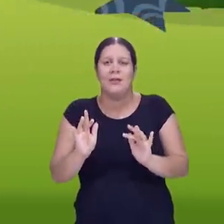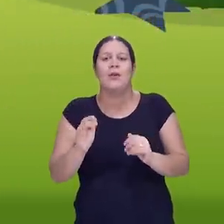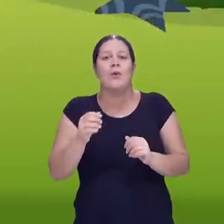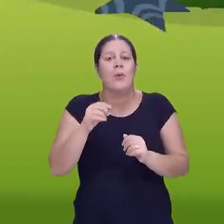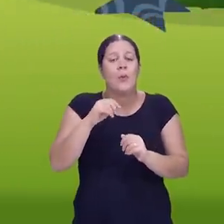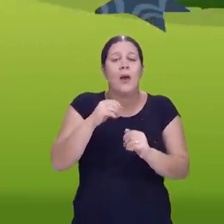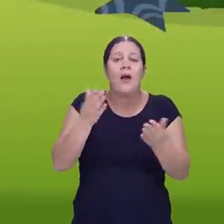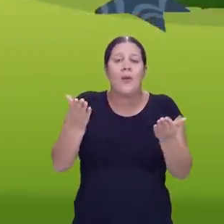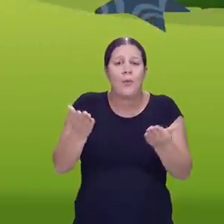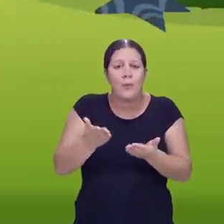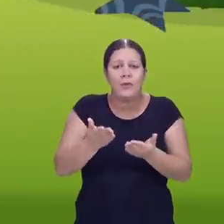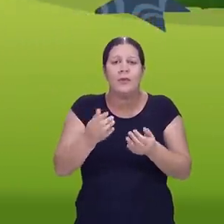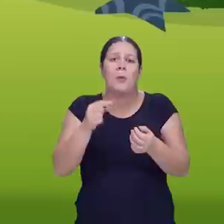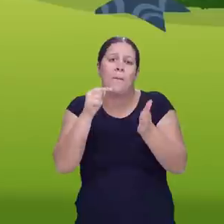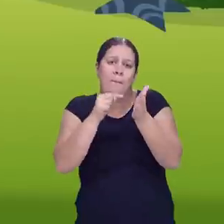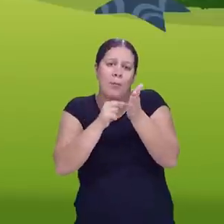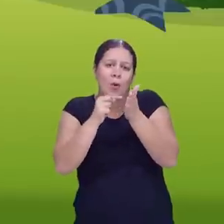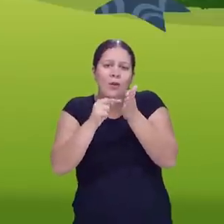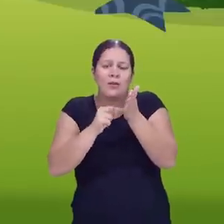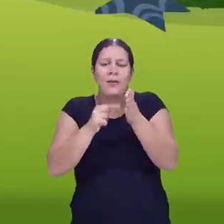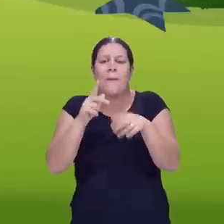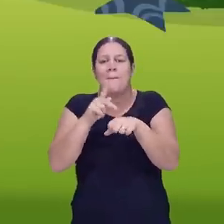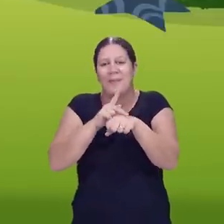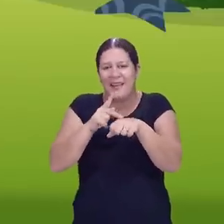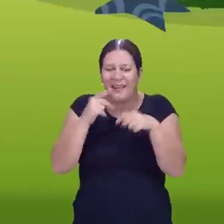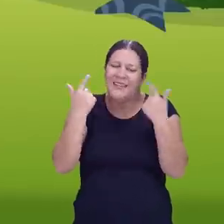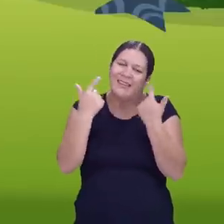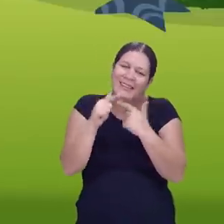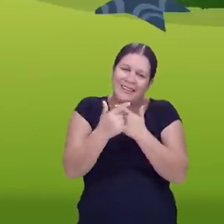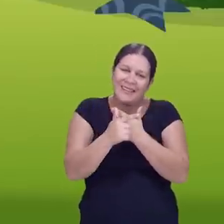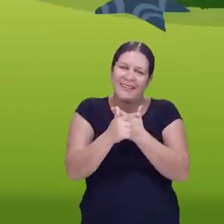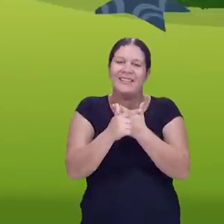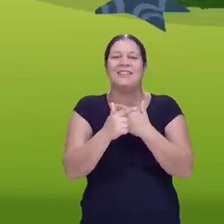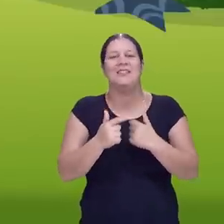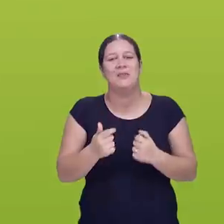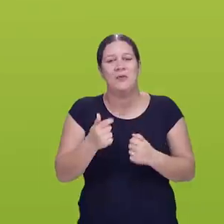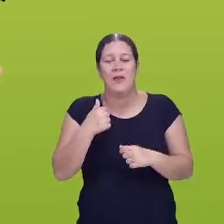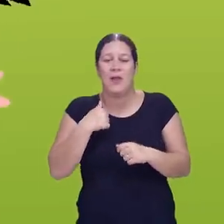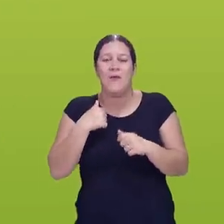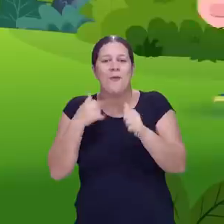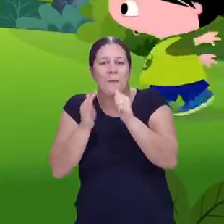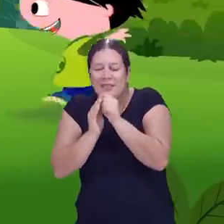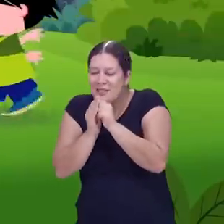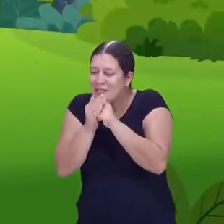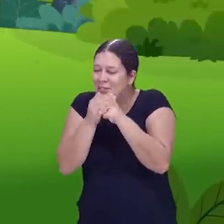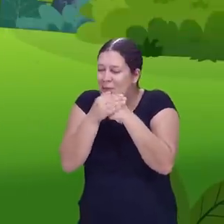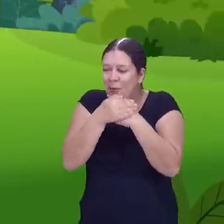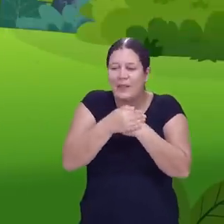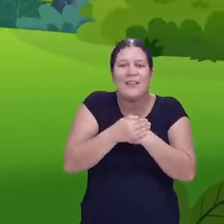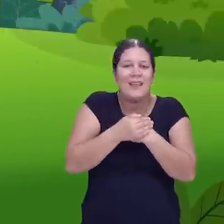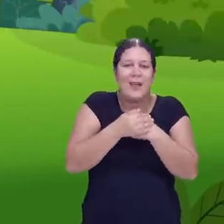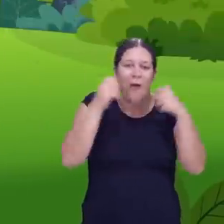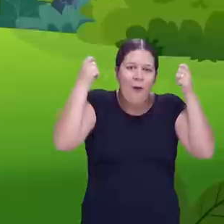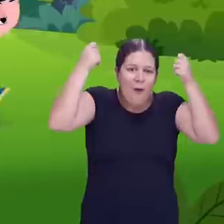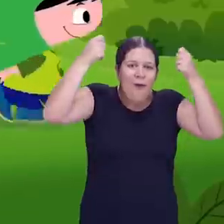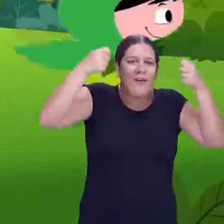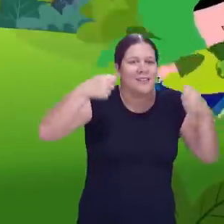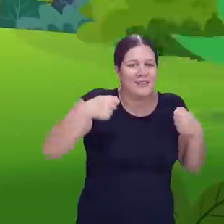gente colocasse ela num pano vermelho com bolinhas pretas. Eu vou me camuflar.